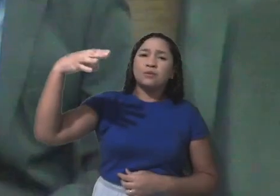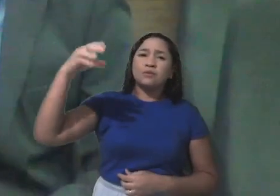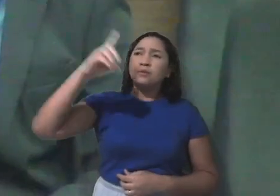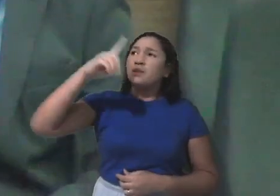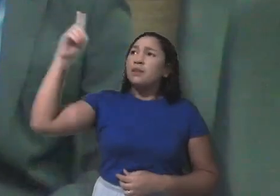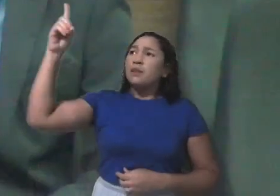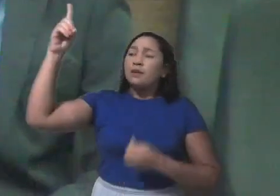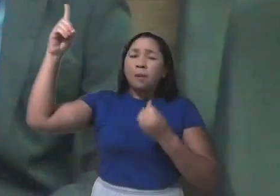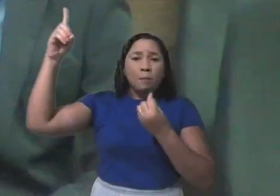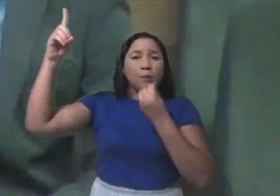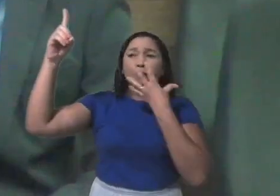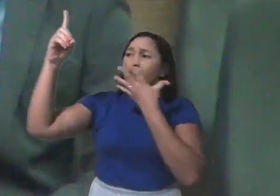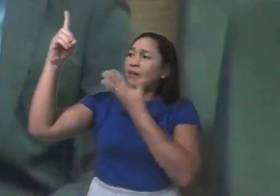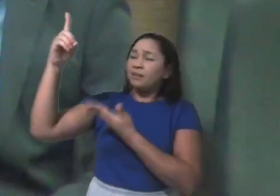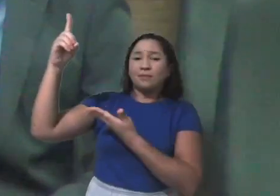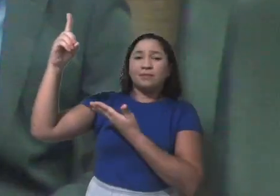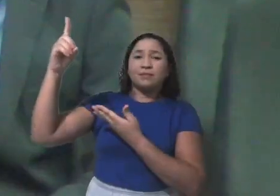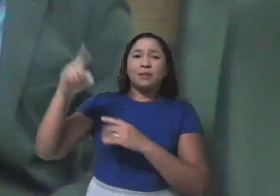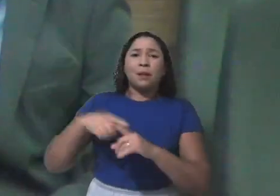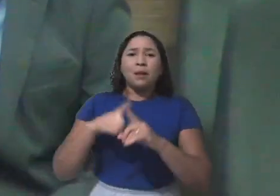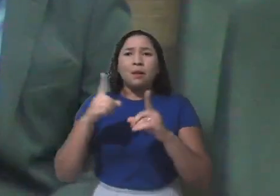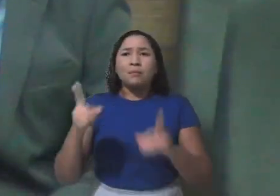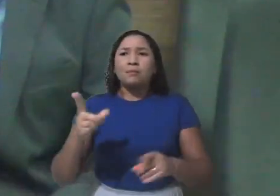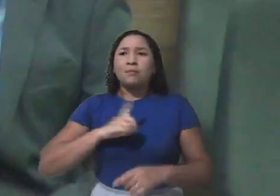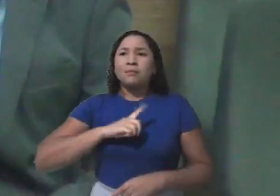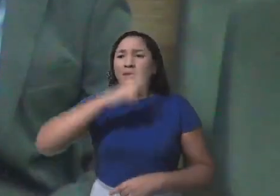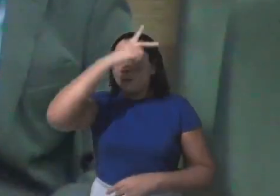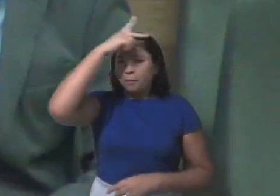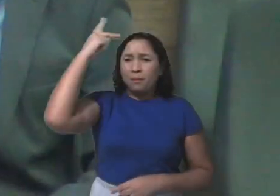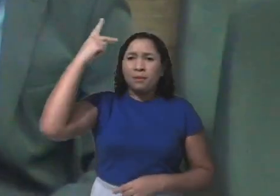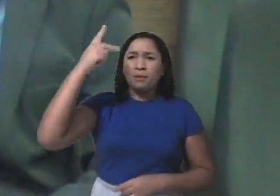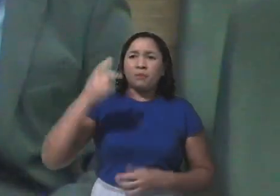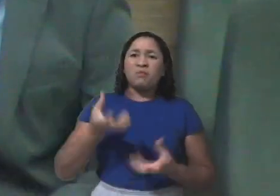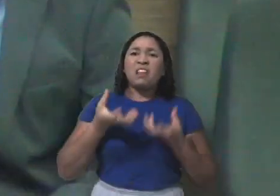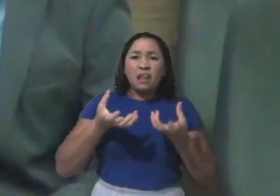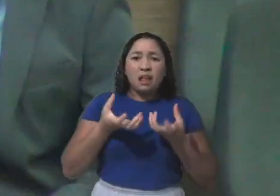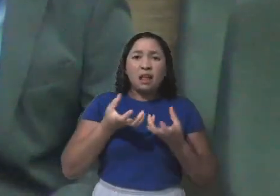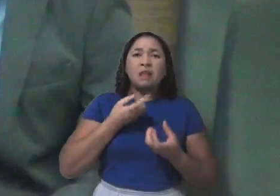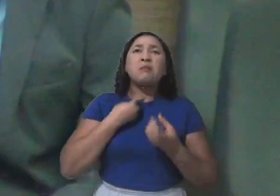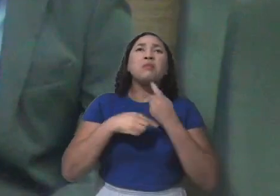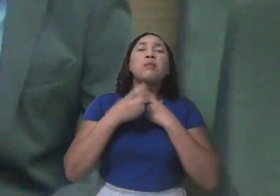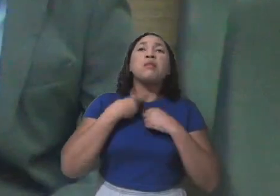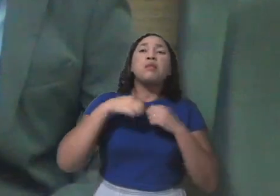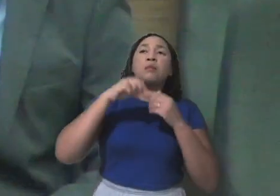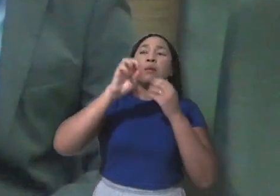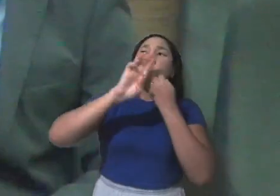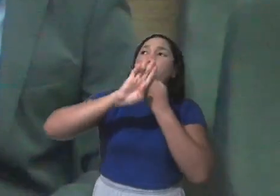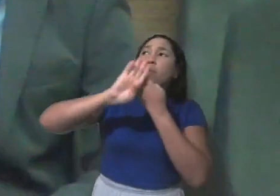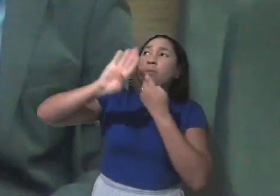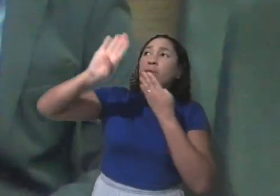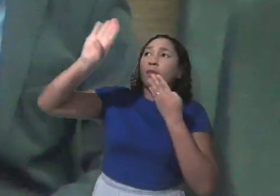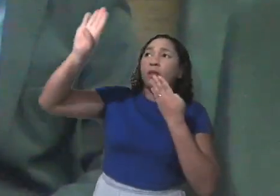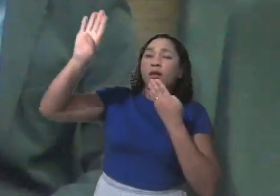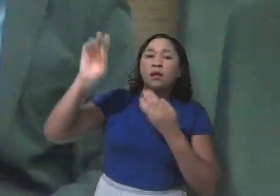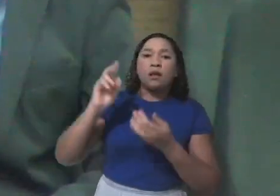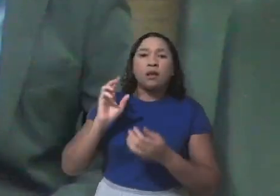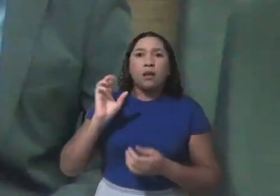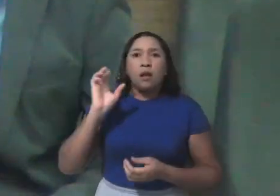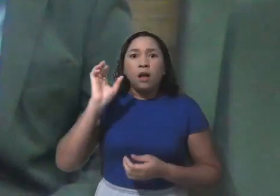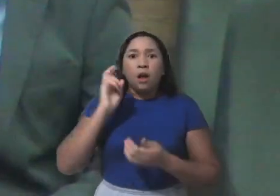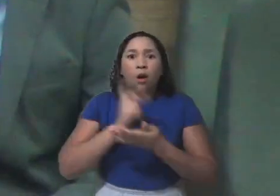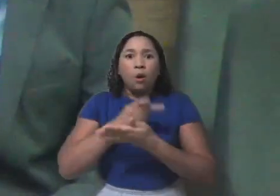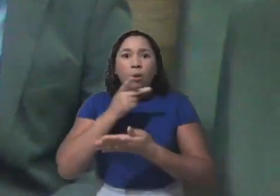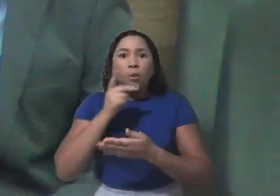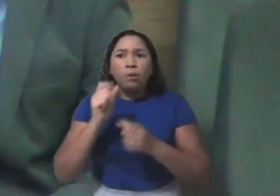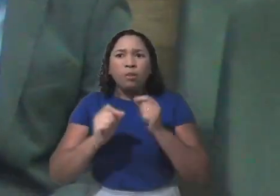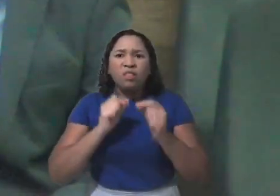se permite se afastar de Deus, o que é que acontece? Surge o escuro, a ausência de